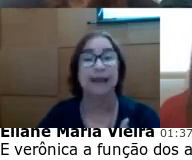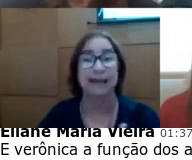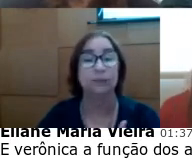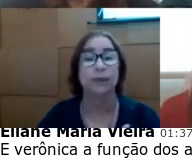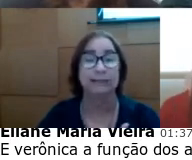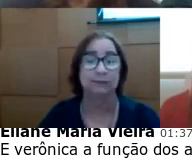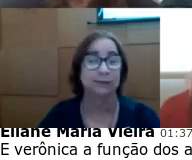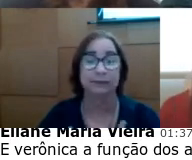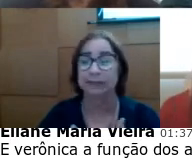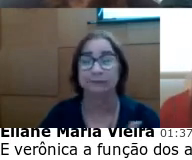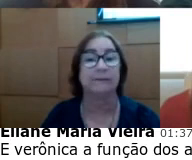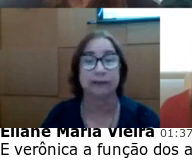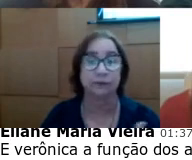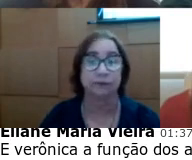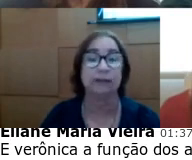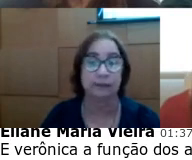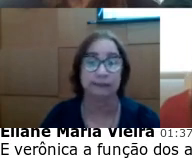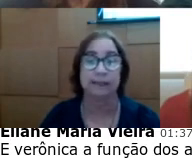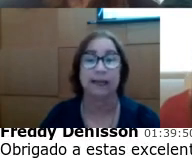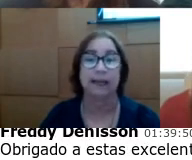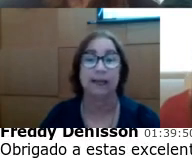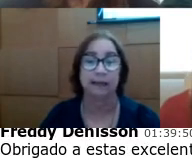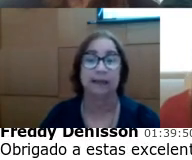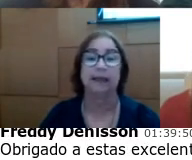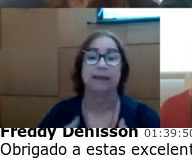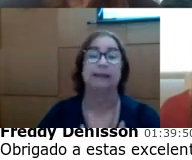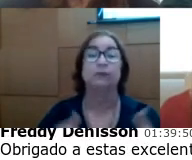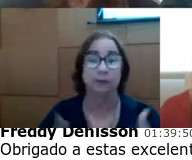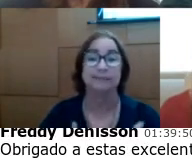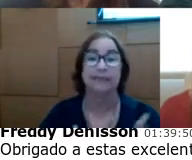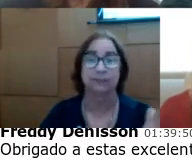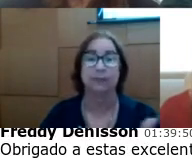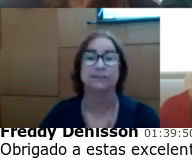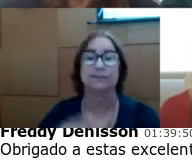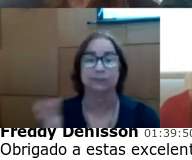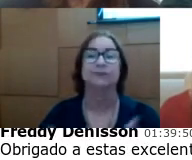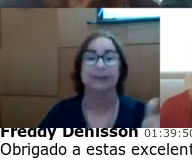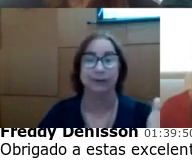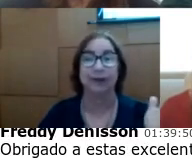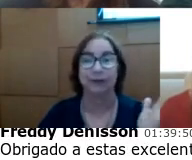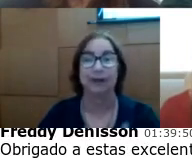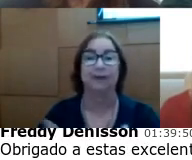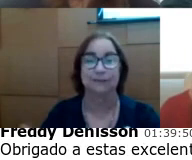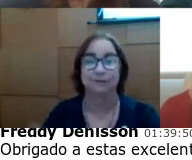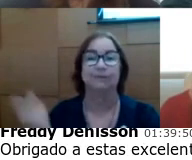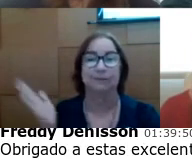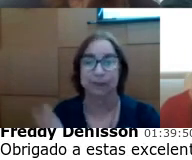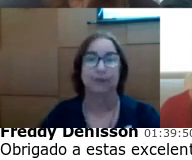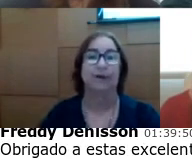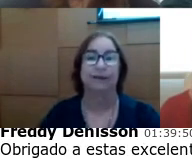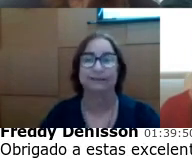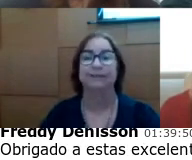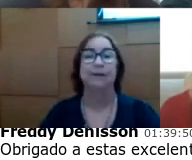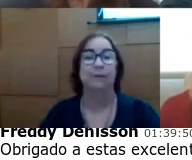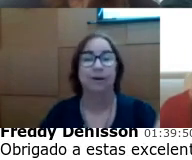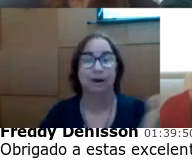há dúvida de que é todas essas doenças juntas a tuberculose é um sofrimento alcoolista o alcoolismo é outro a